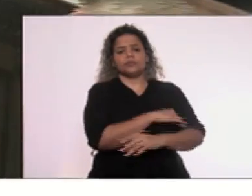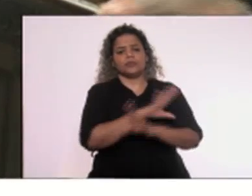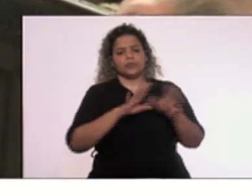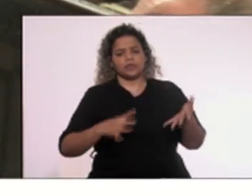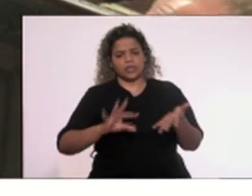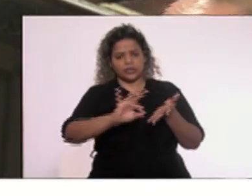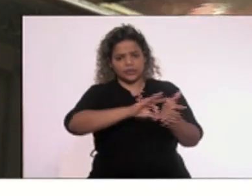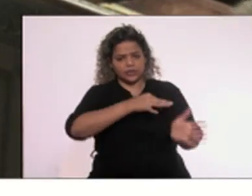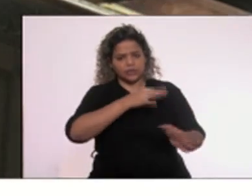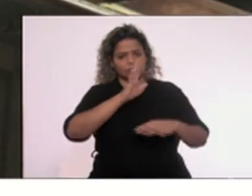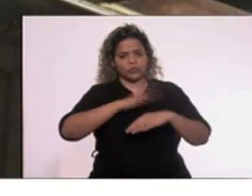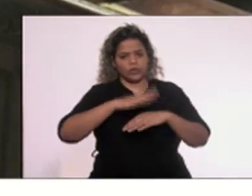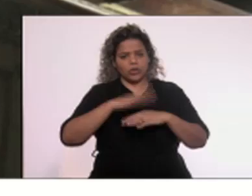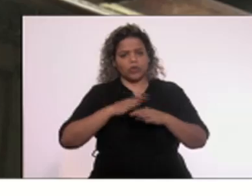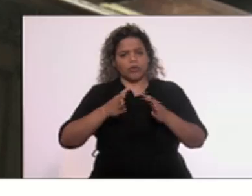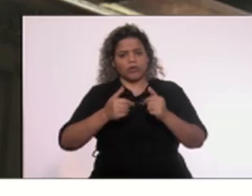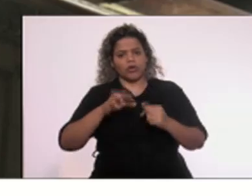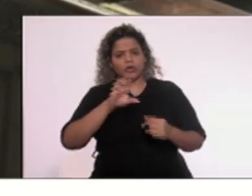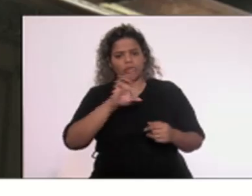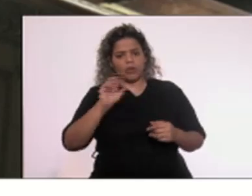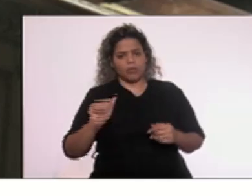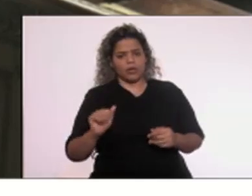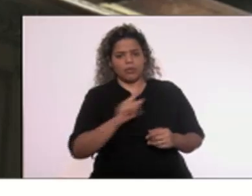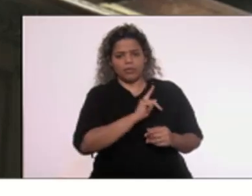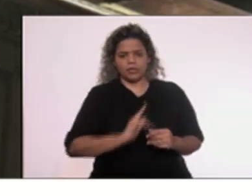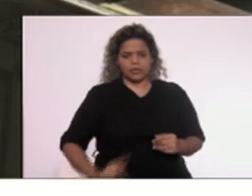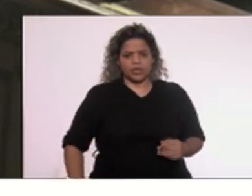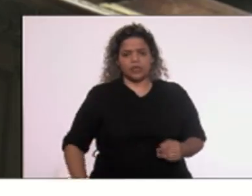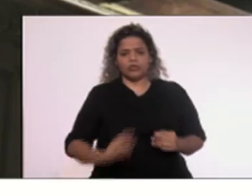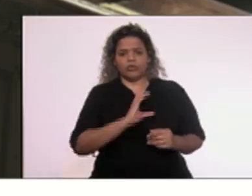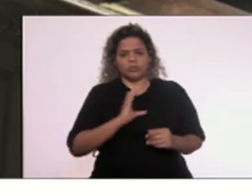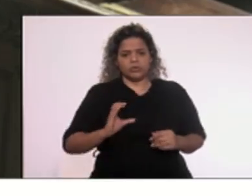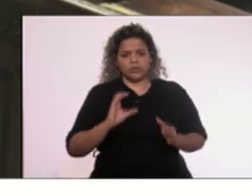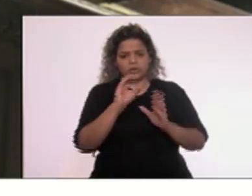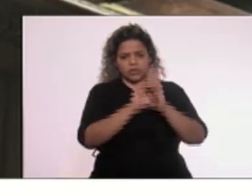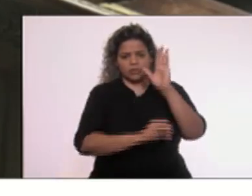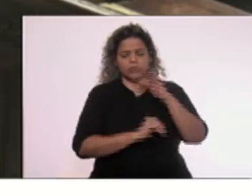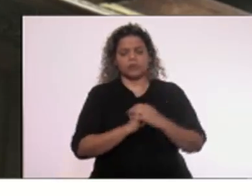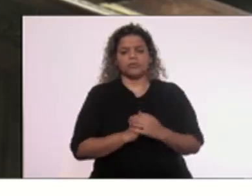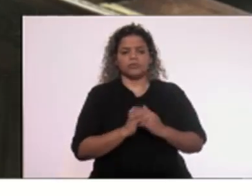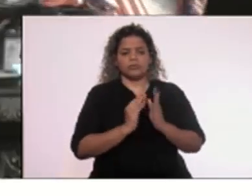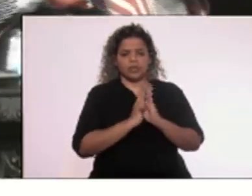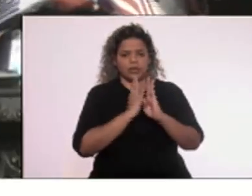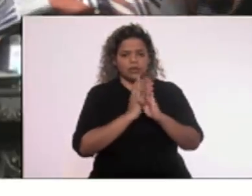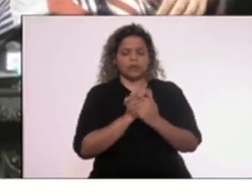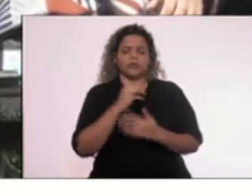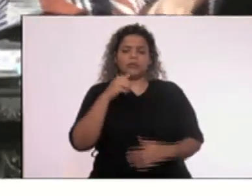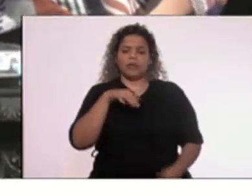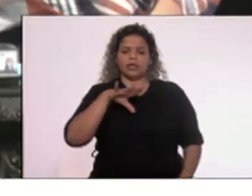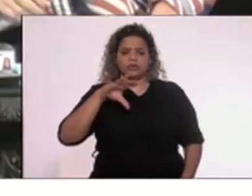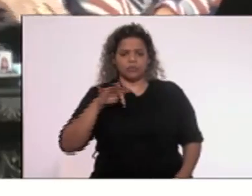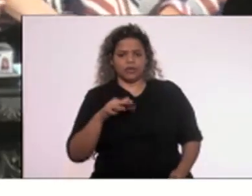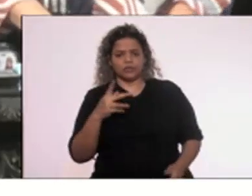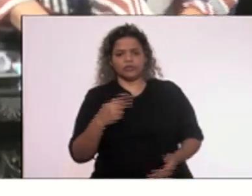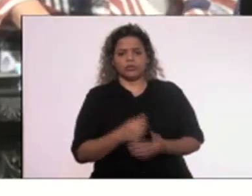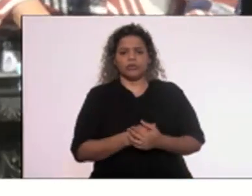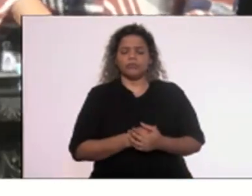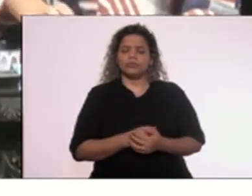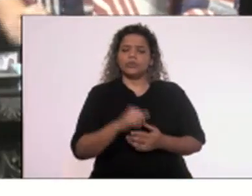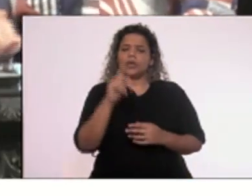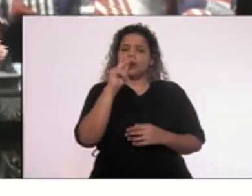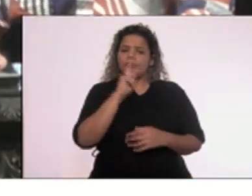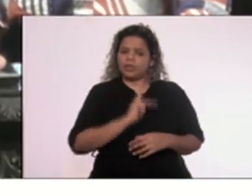Assino eu a convocação, deputado Rodrigo Amorim, presidente da Comissão de Orçamento. Obrigado, senhor presidente. Pela ordem, senhor presidente. Deputado Márcio Pacheco. Senhor Presidência tem